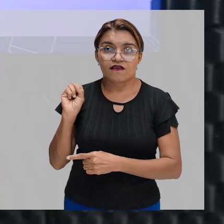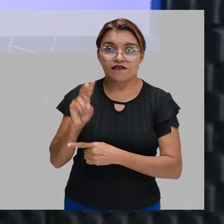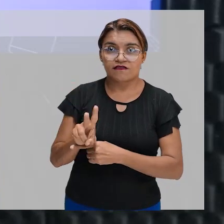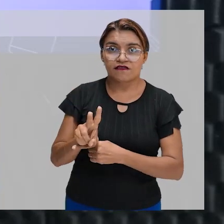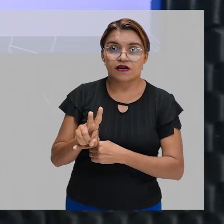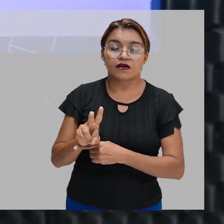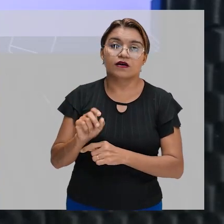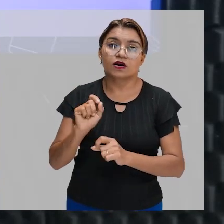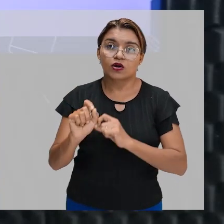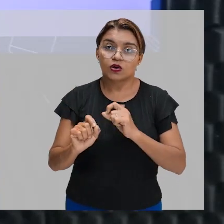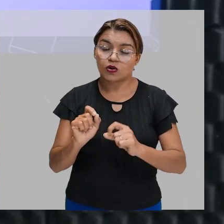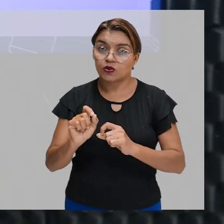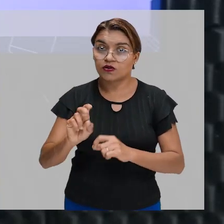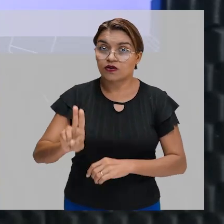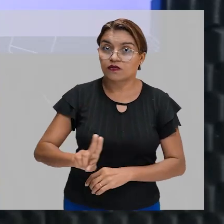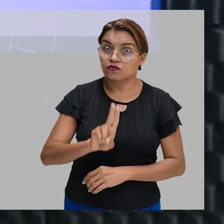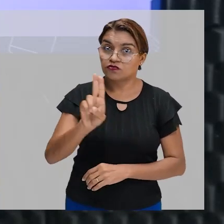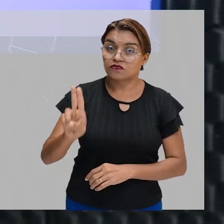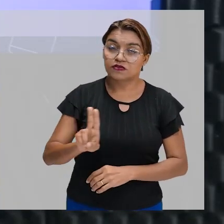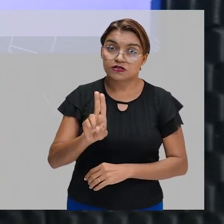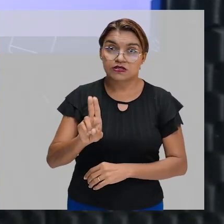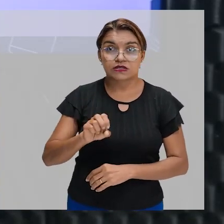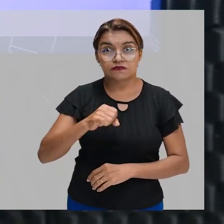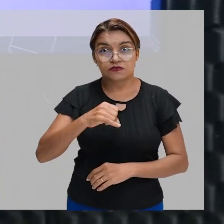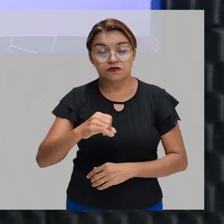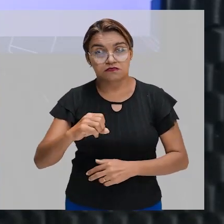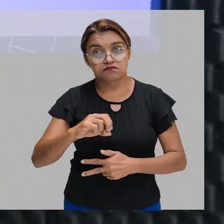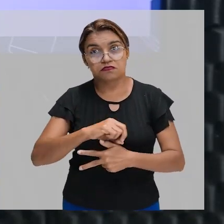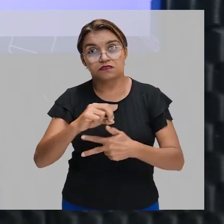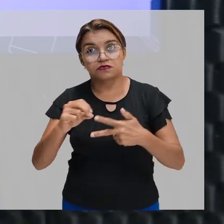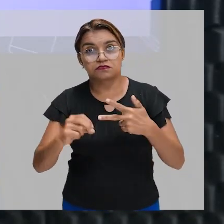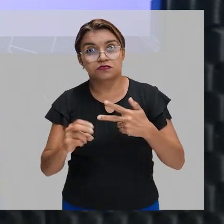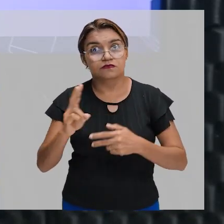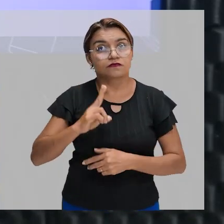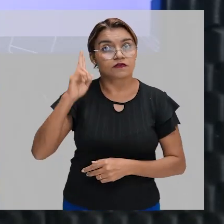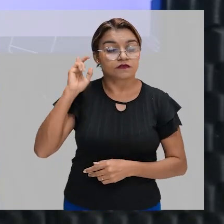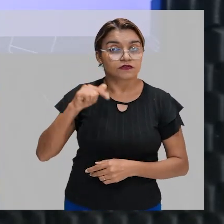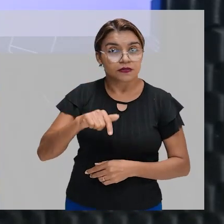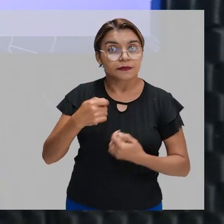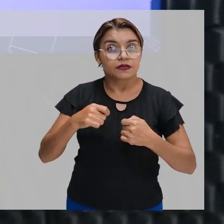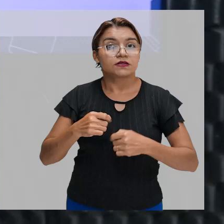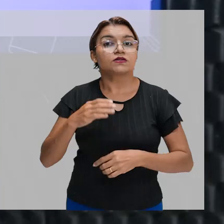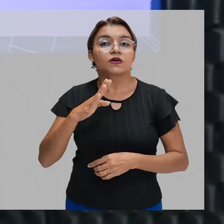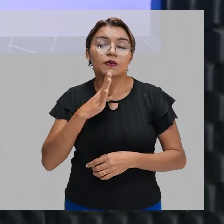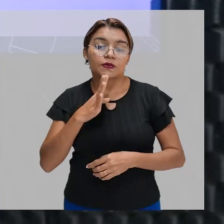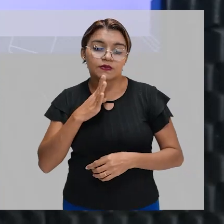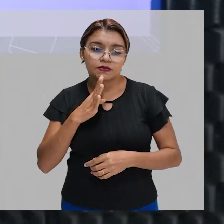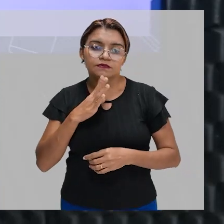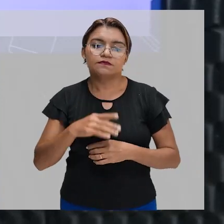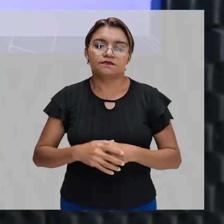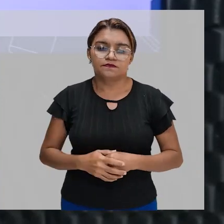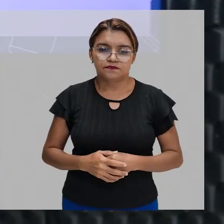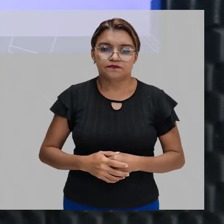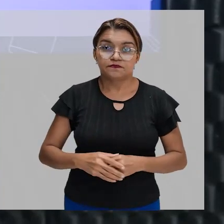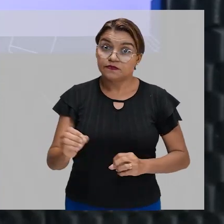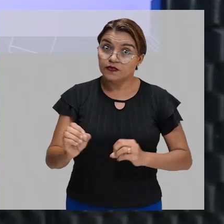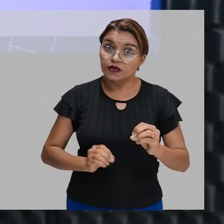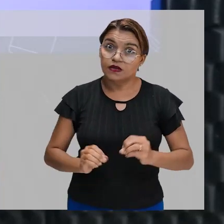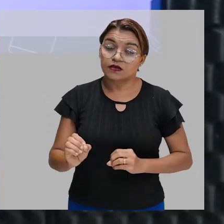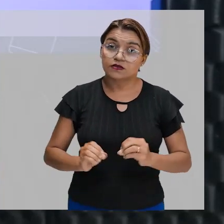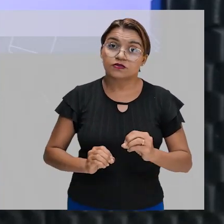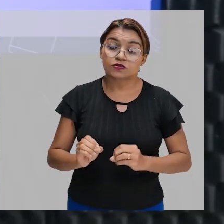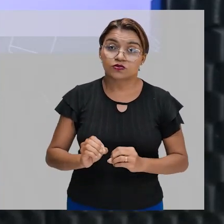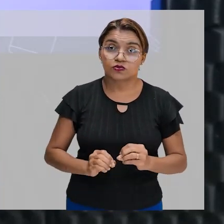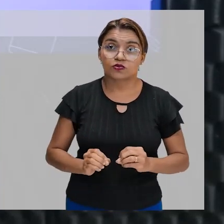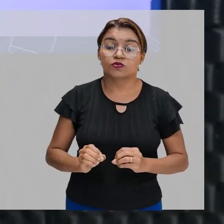para uma das faculdades você vai fazer um vestibular você vai fazer o Enem você precisa conhecer pelo menos o que diz as obras